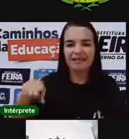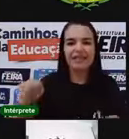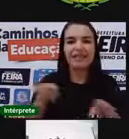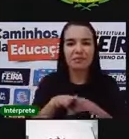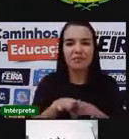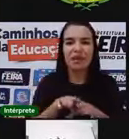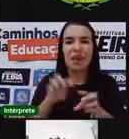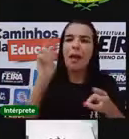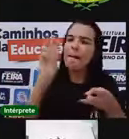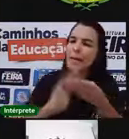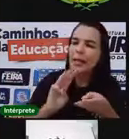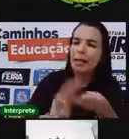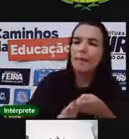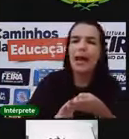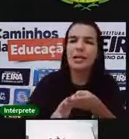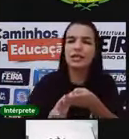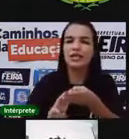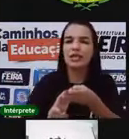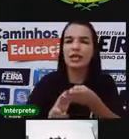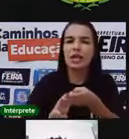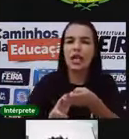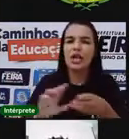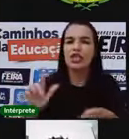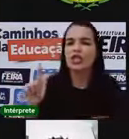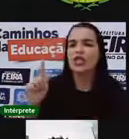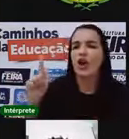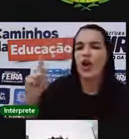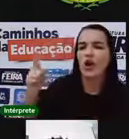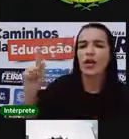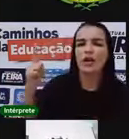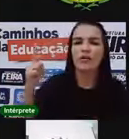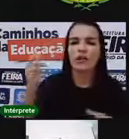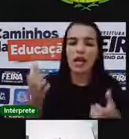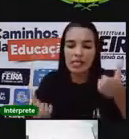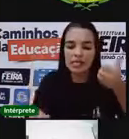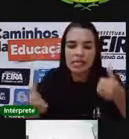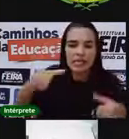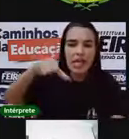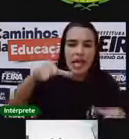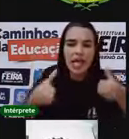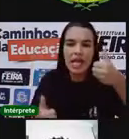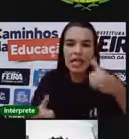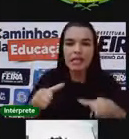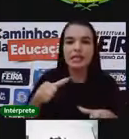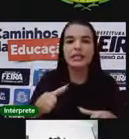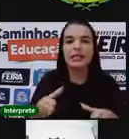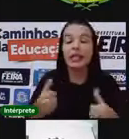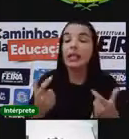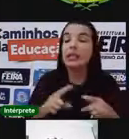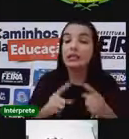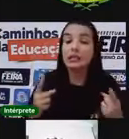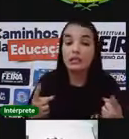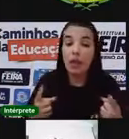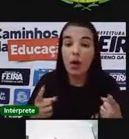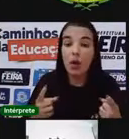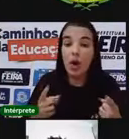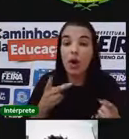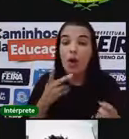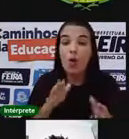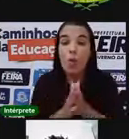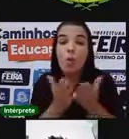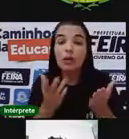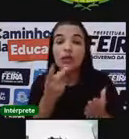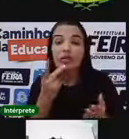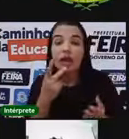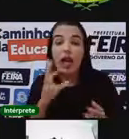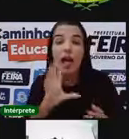geografia, ciências, que está aqui nesse conteúdo que está sendo trazido para a gente. Então, quando o Mateus diz, eu amo minha vida, eu não